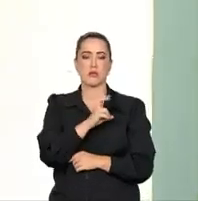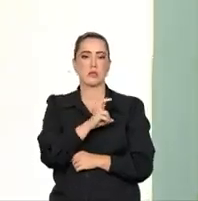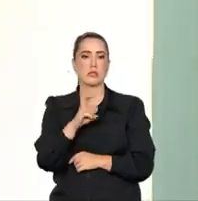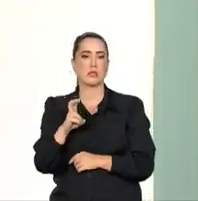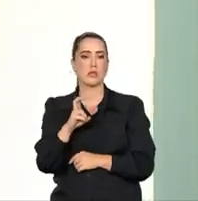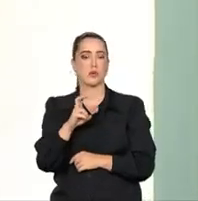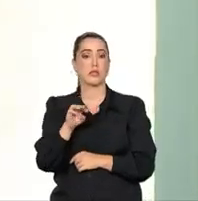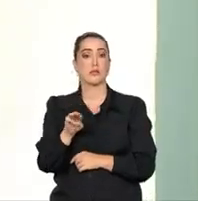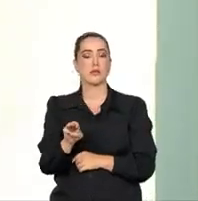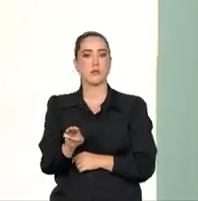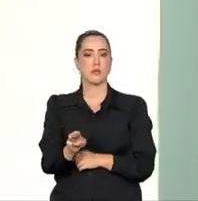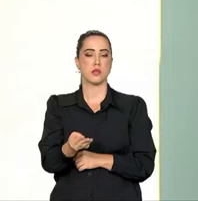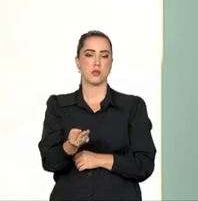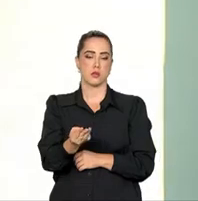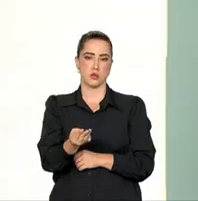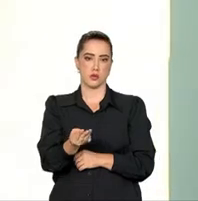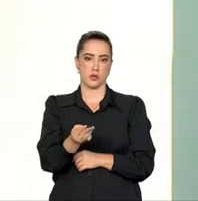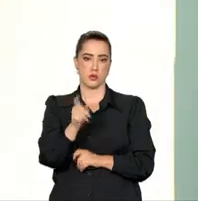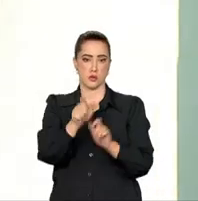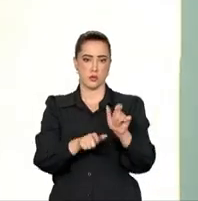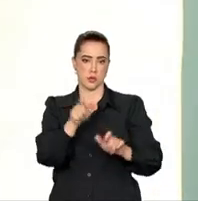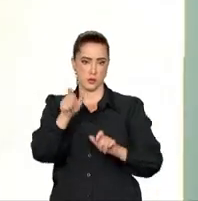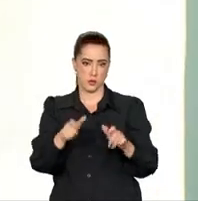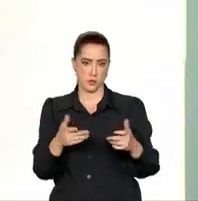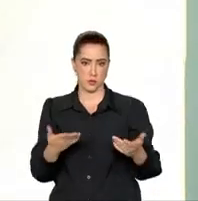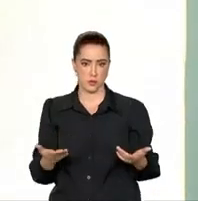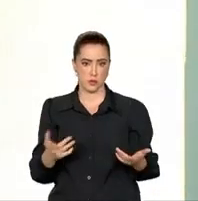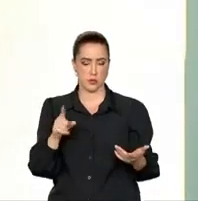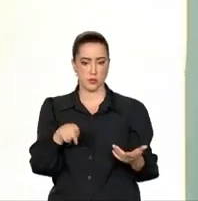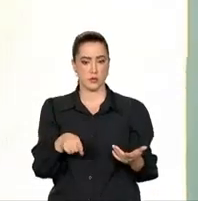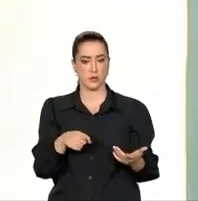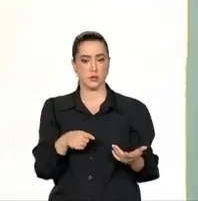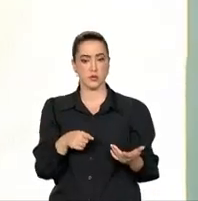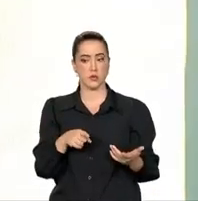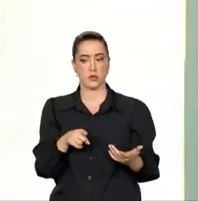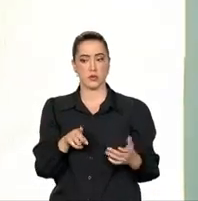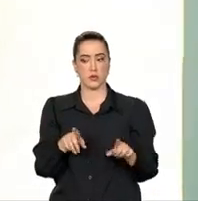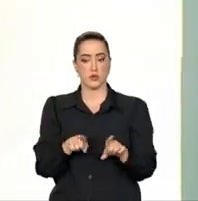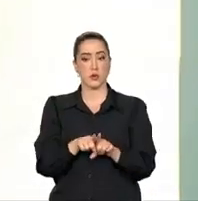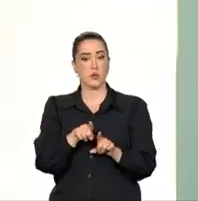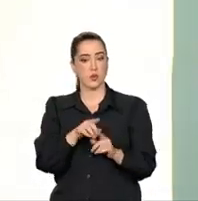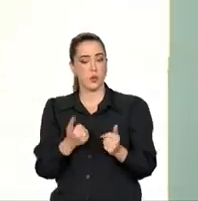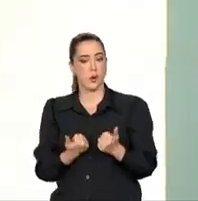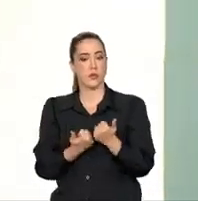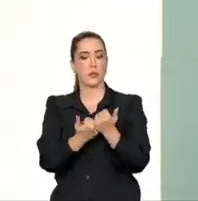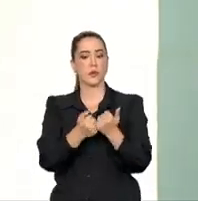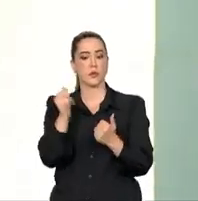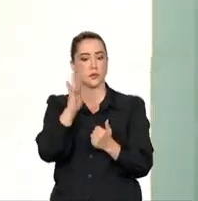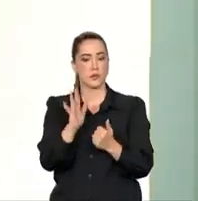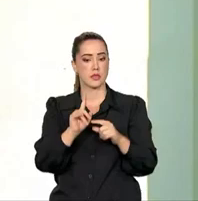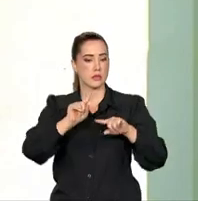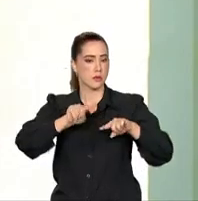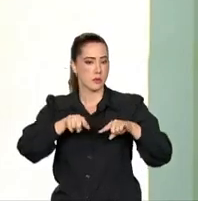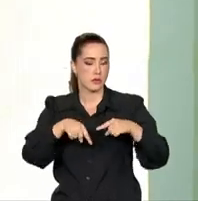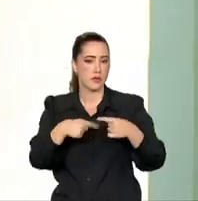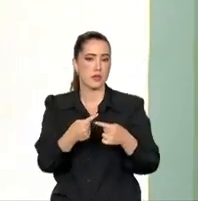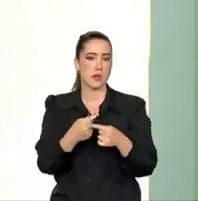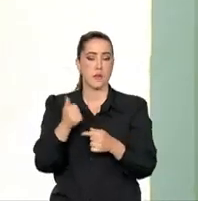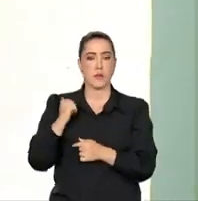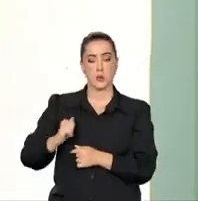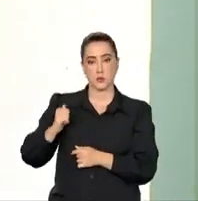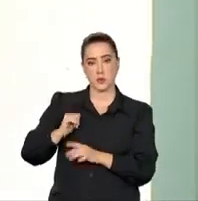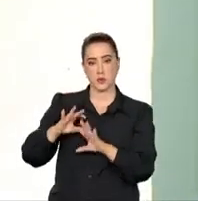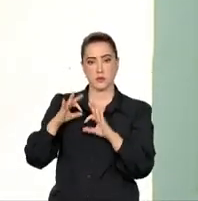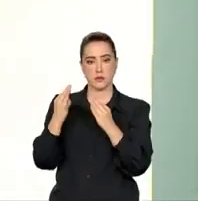55 milhões de pessoas no Auxílio Brasil, depois Bolsa